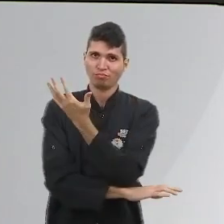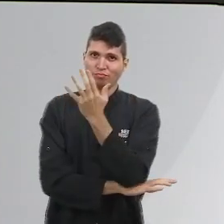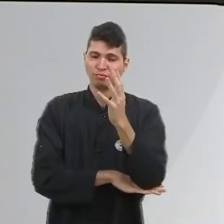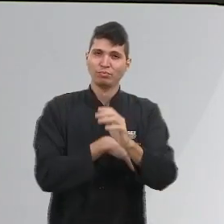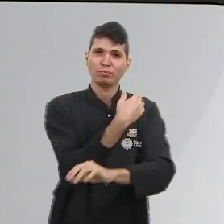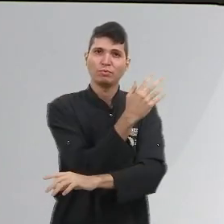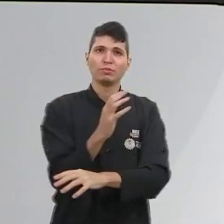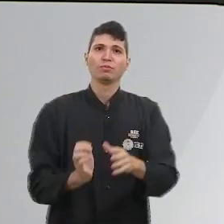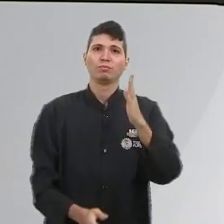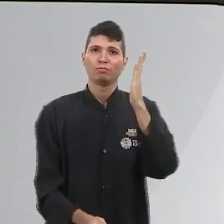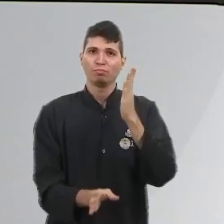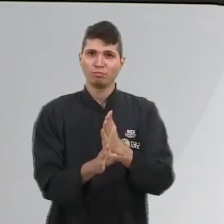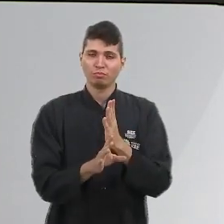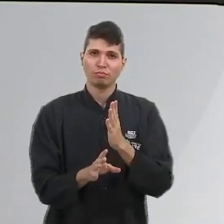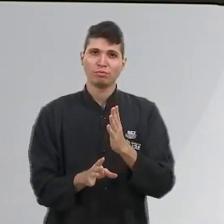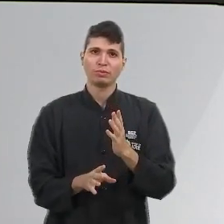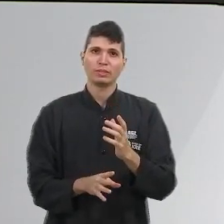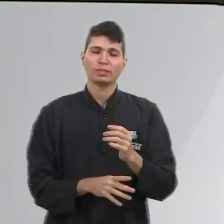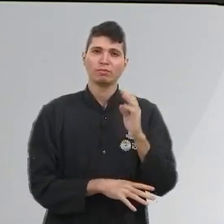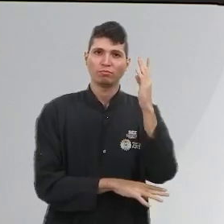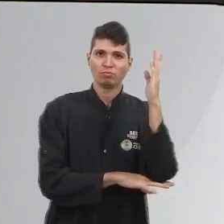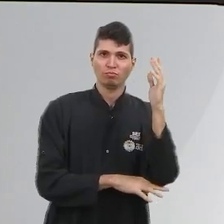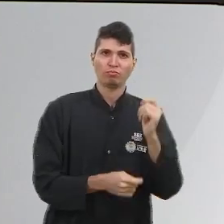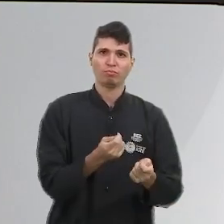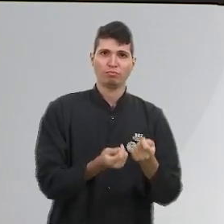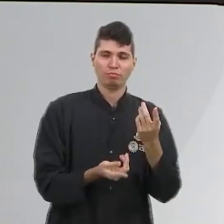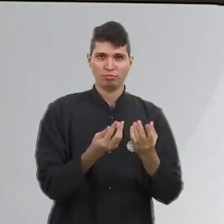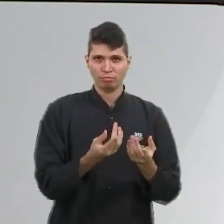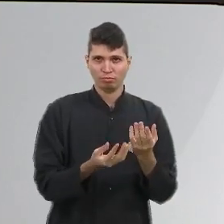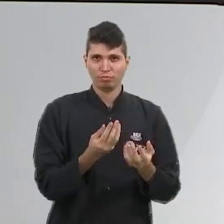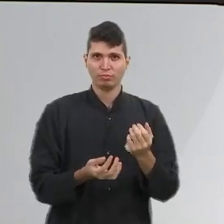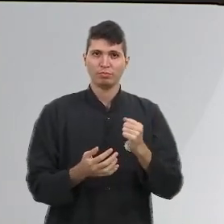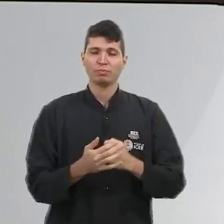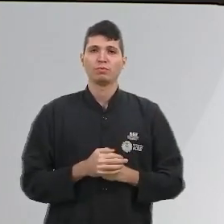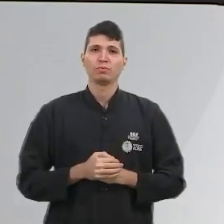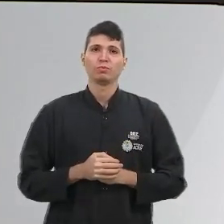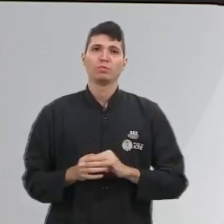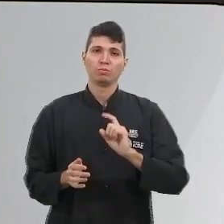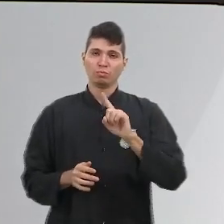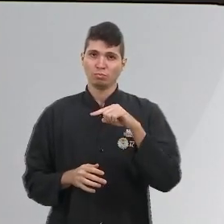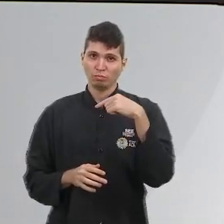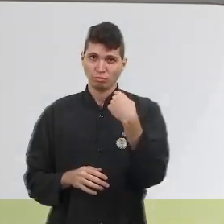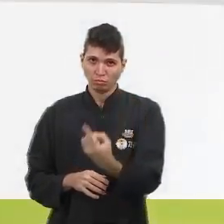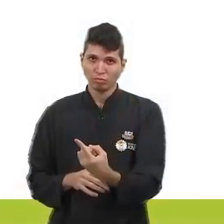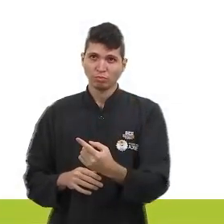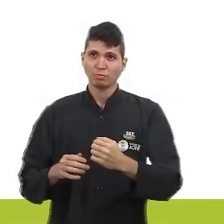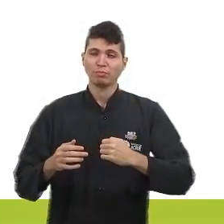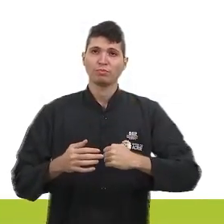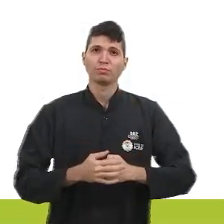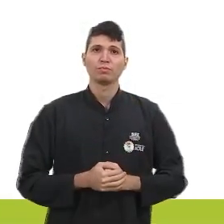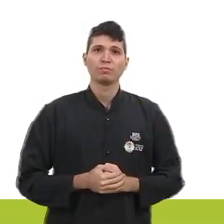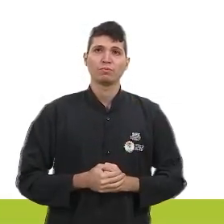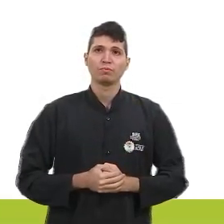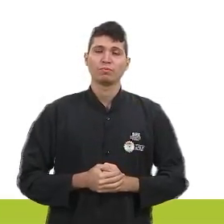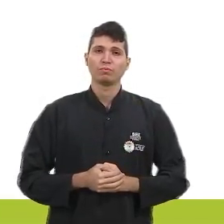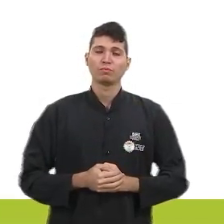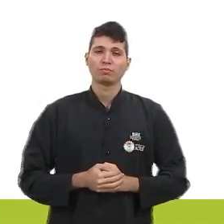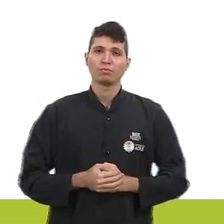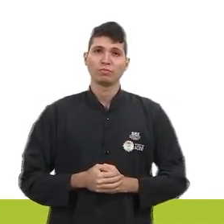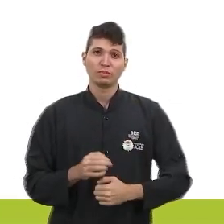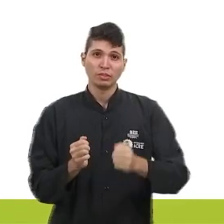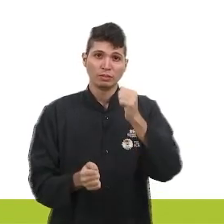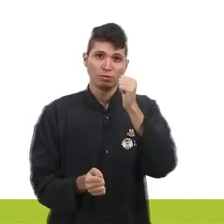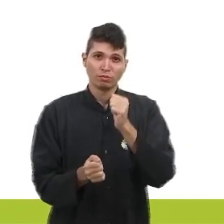ocasionado pela produção de carvão vegetal no Brasil. O próximo biocombustível, ele é o carvão